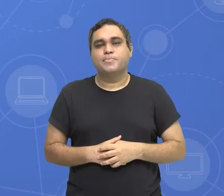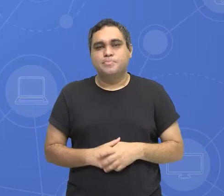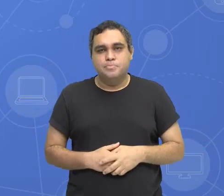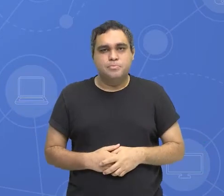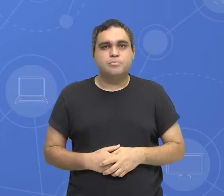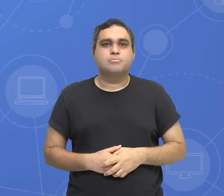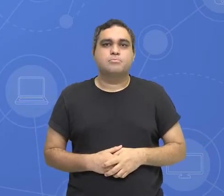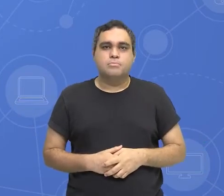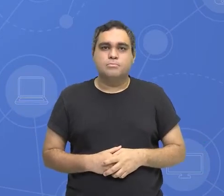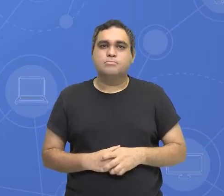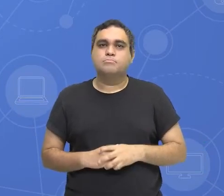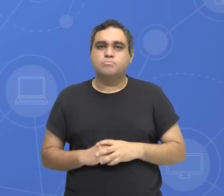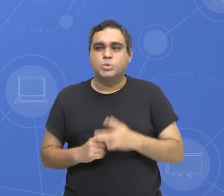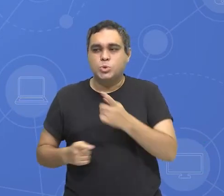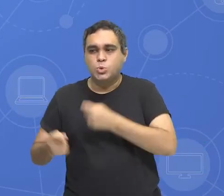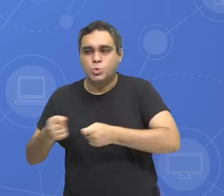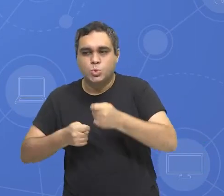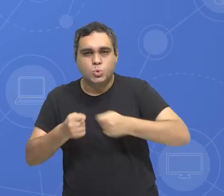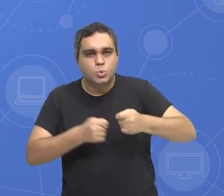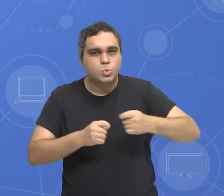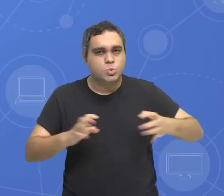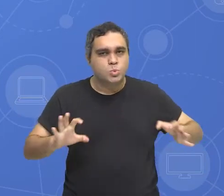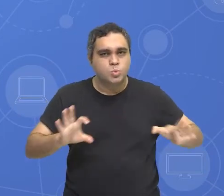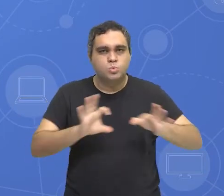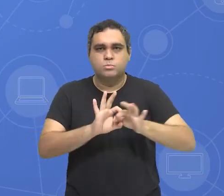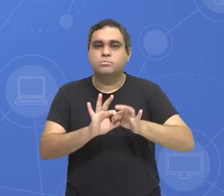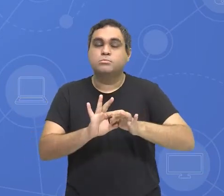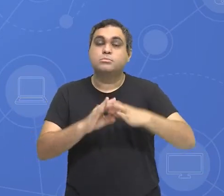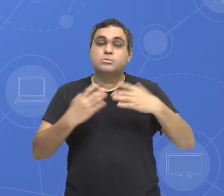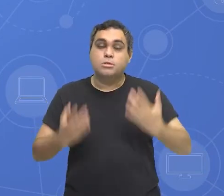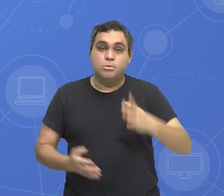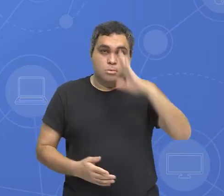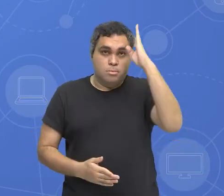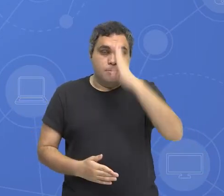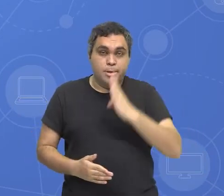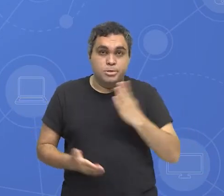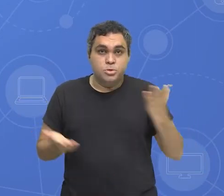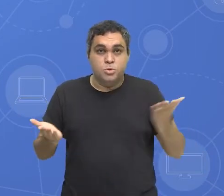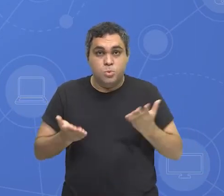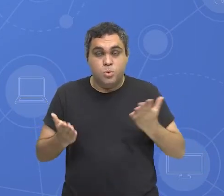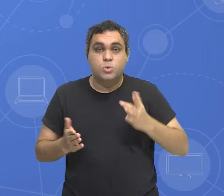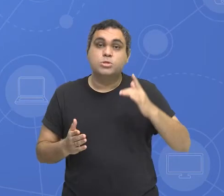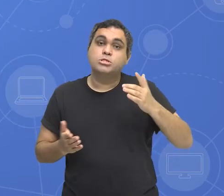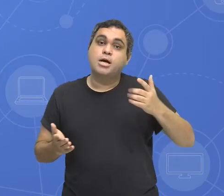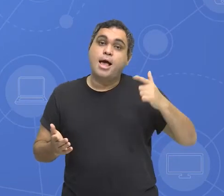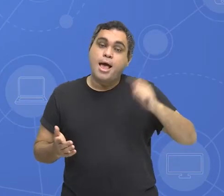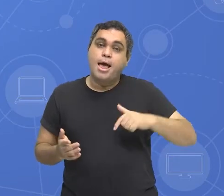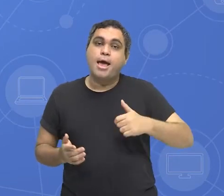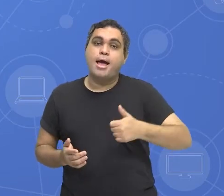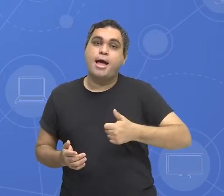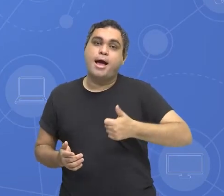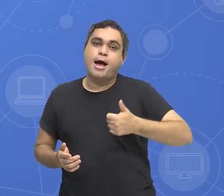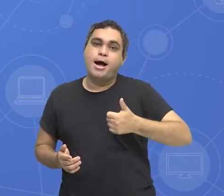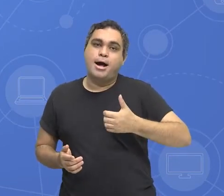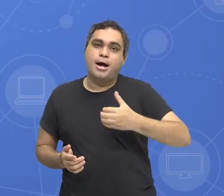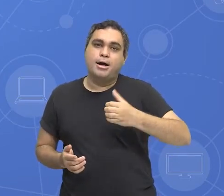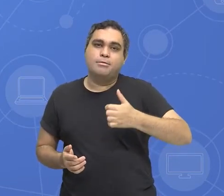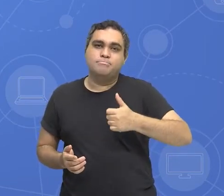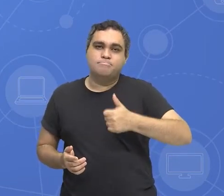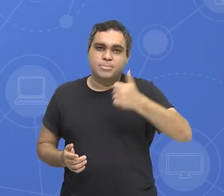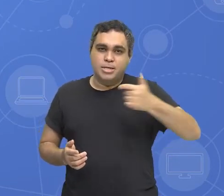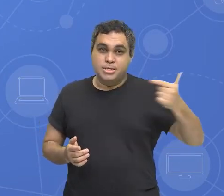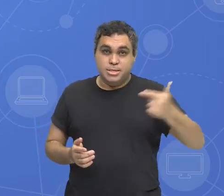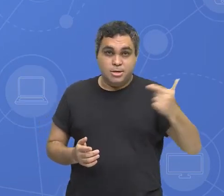setor terciário. Então, o Brasil hoje é considerado aí a 12ª potência mundial, né? Já